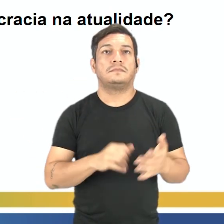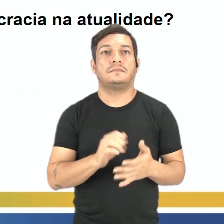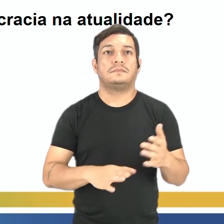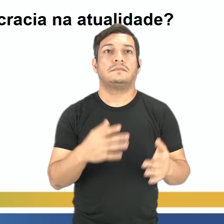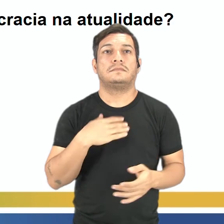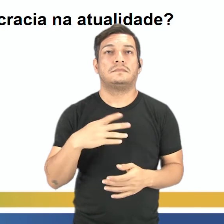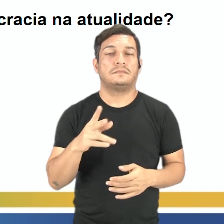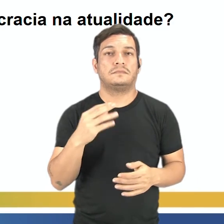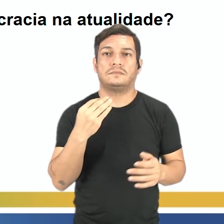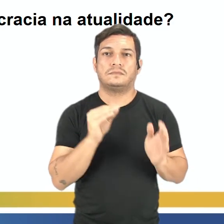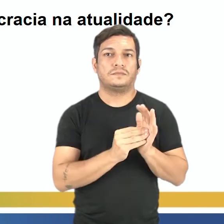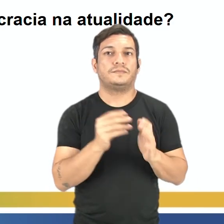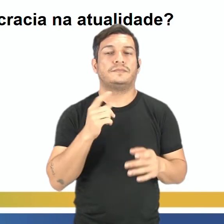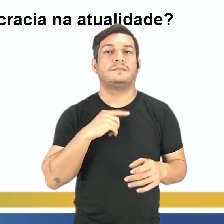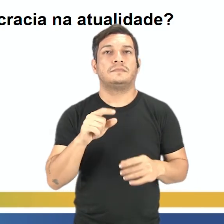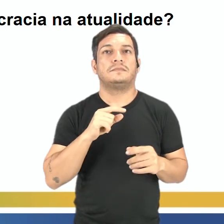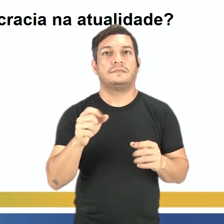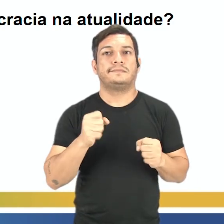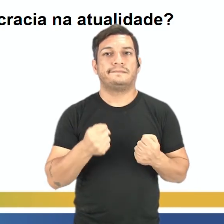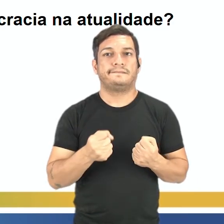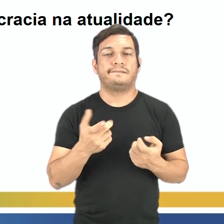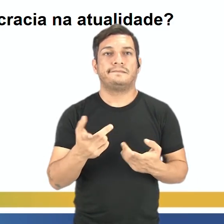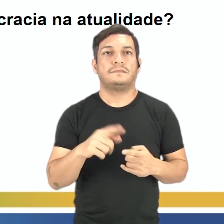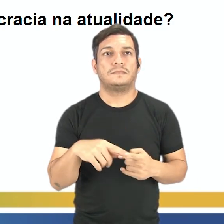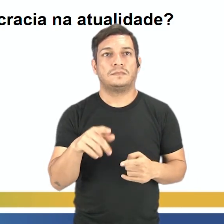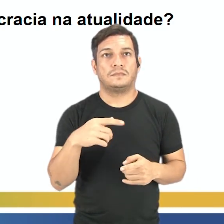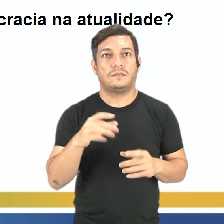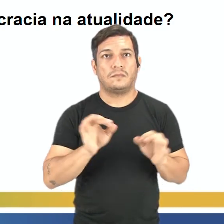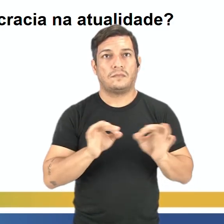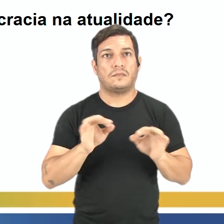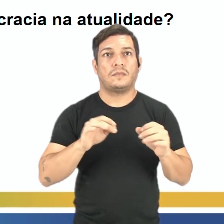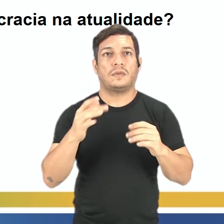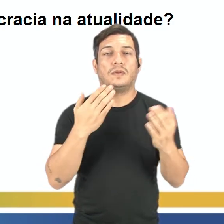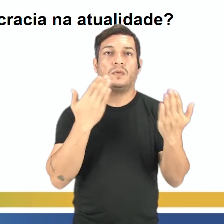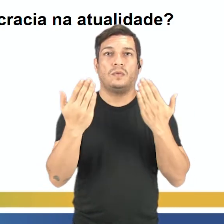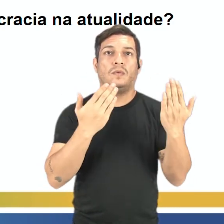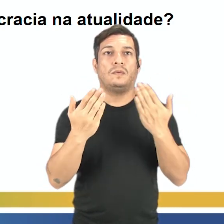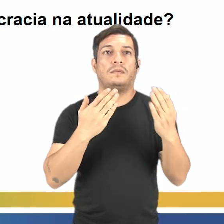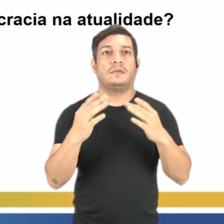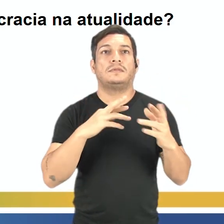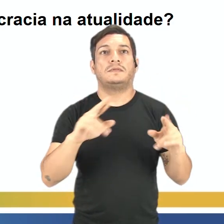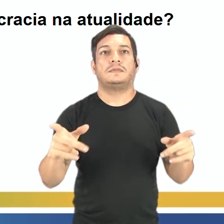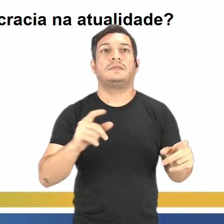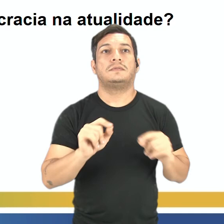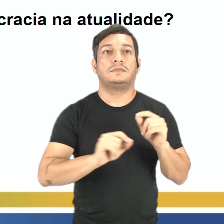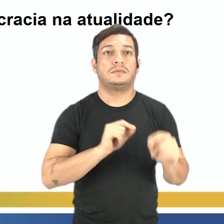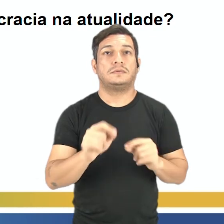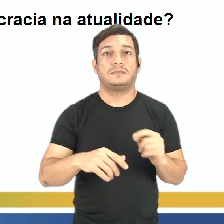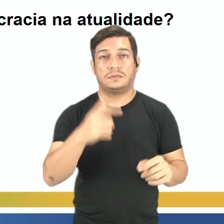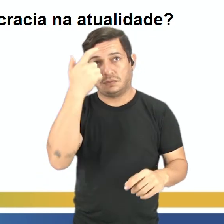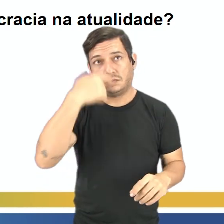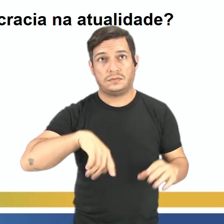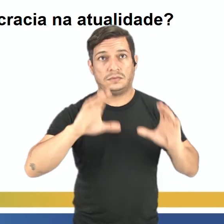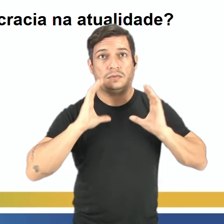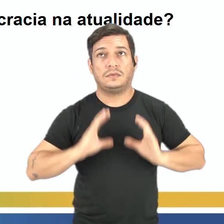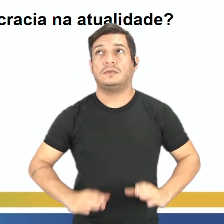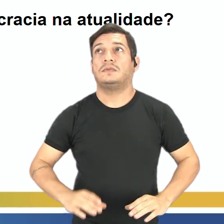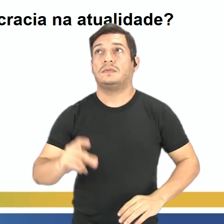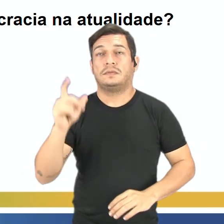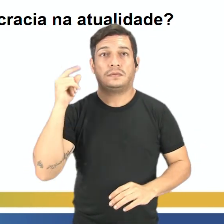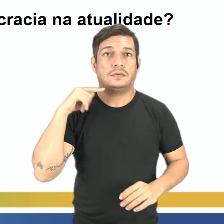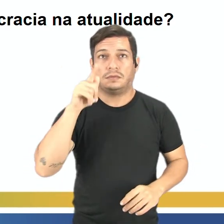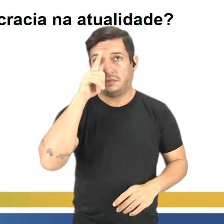e aí tenho duas atividades que eu não gosto de colocar muito para não sobrecarregar. Monte um quadro comparativo